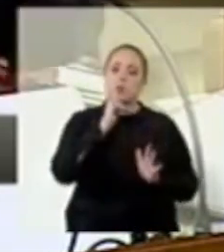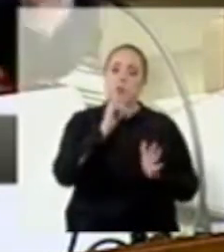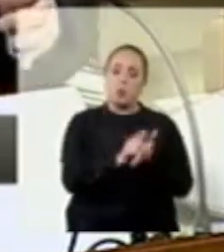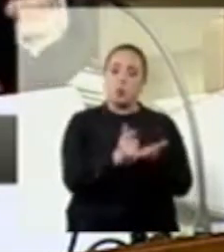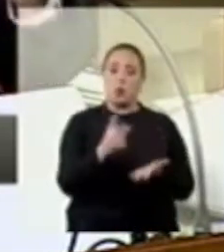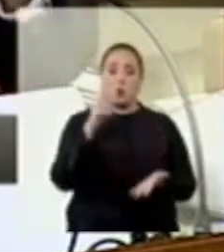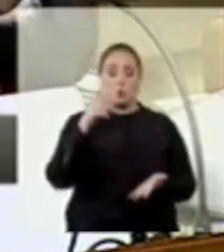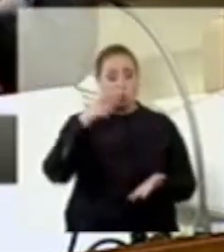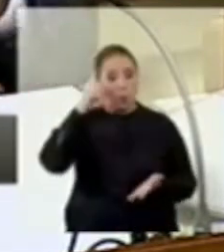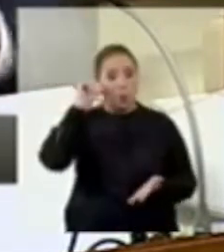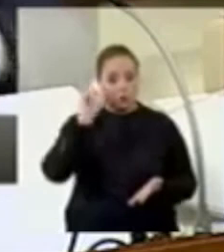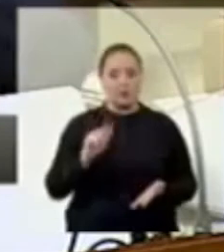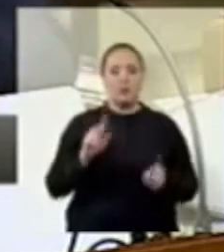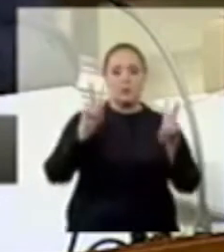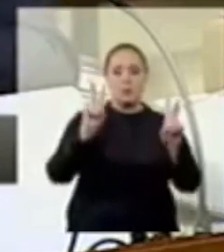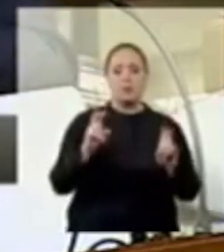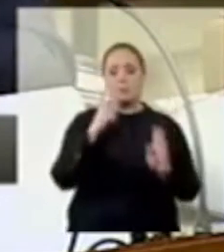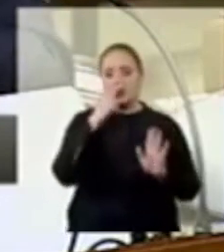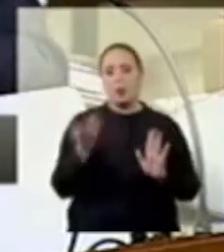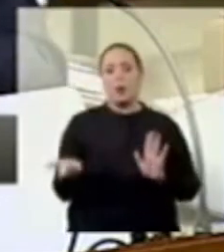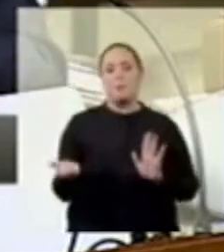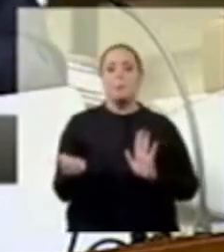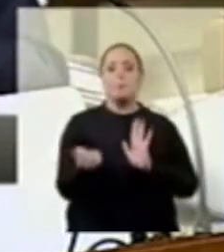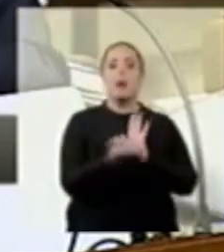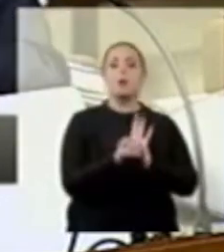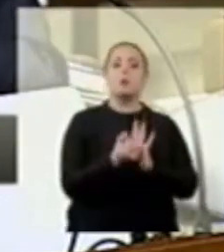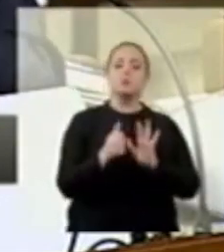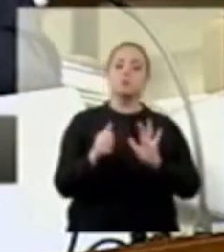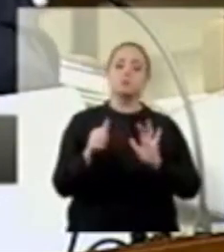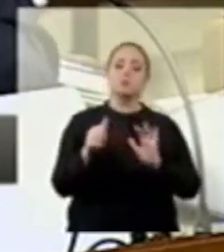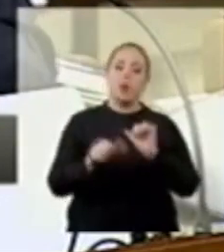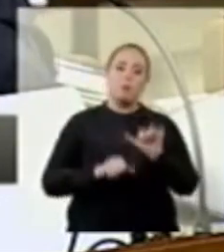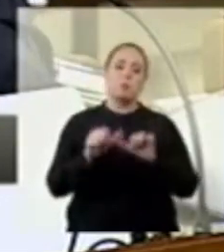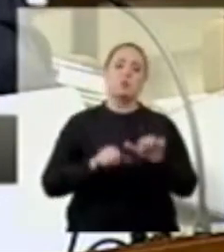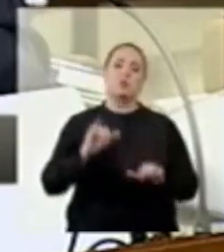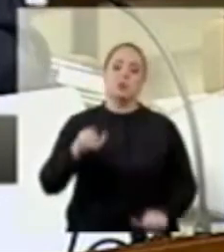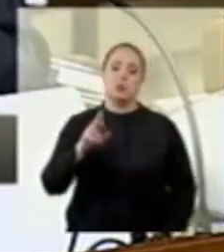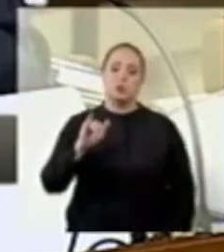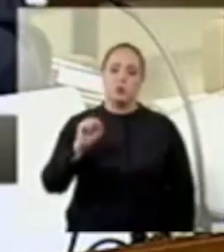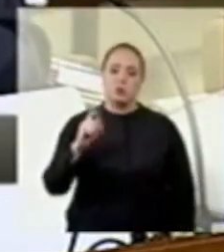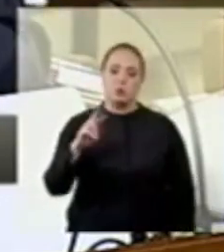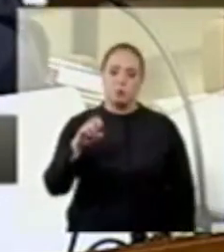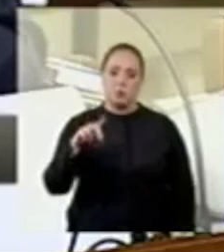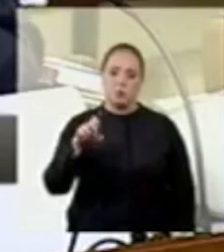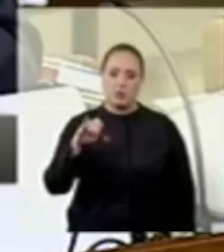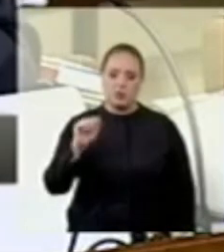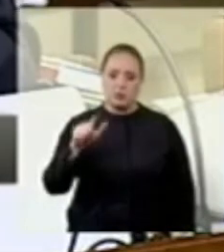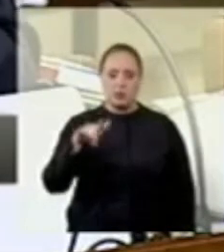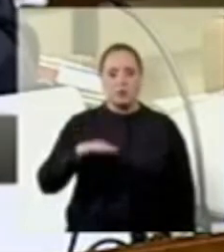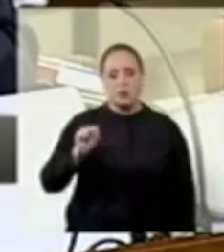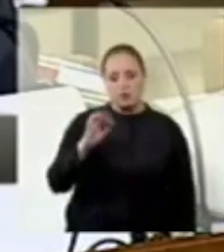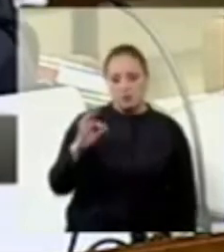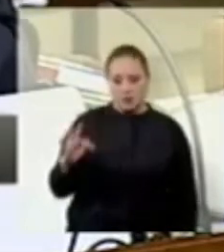e é precisamente o caso que marcou a virada jurisprudencial do supremo o jornal o globo de ontem em matéria da jornalista